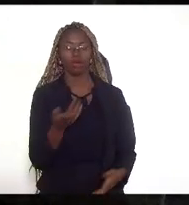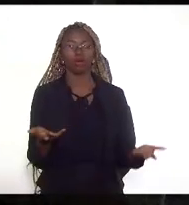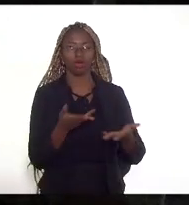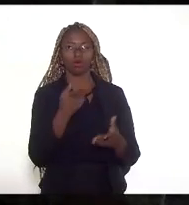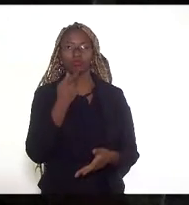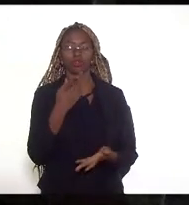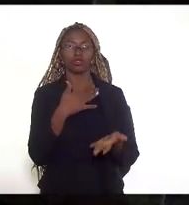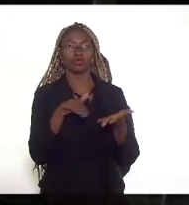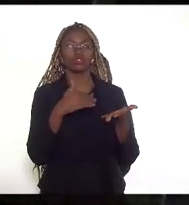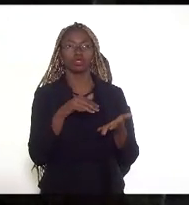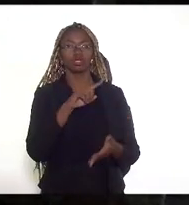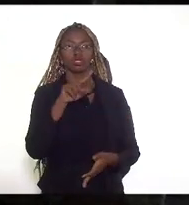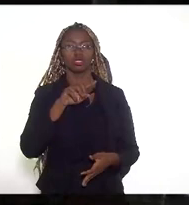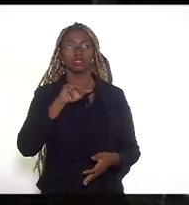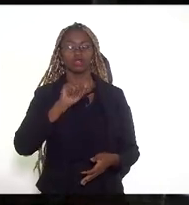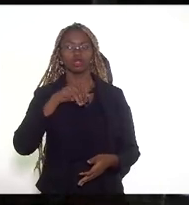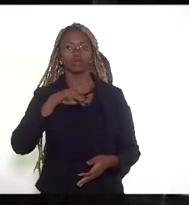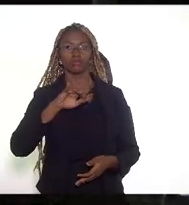ao secretário Zamit.